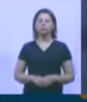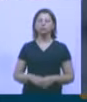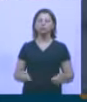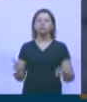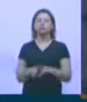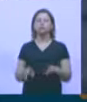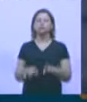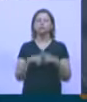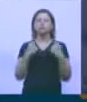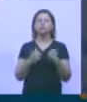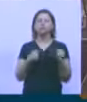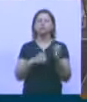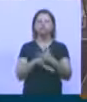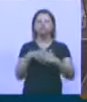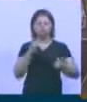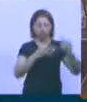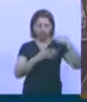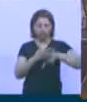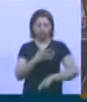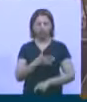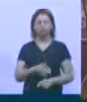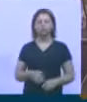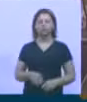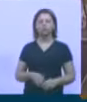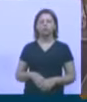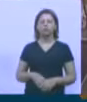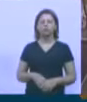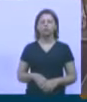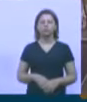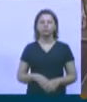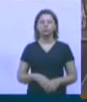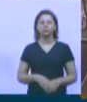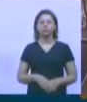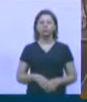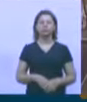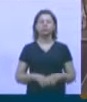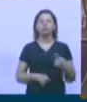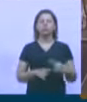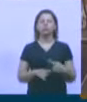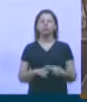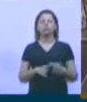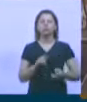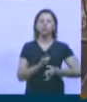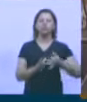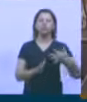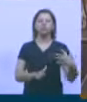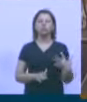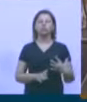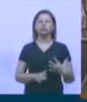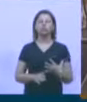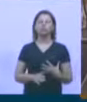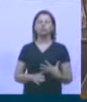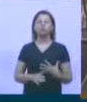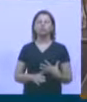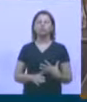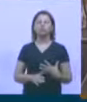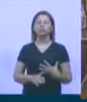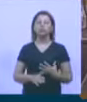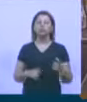Também a necessidade da cura interior, a terceira motivo da necessidade é porque muitas vezes